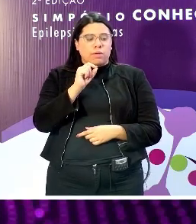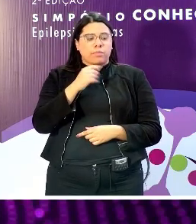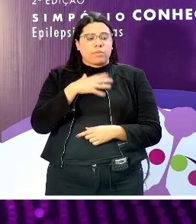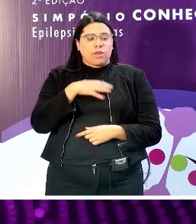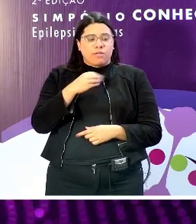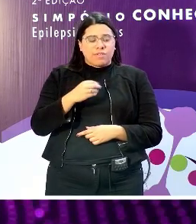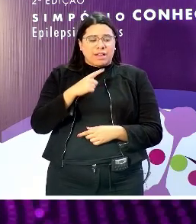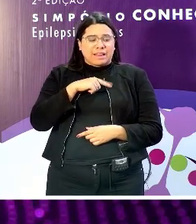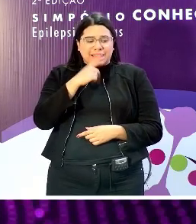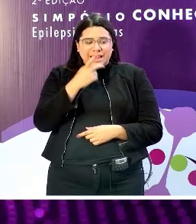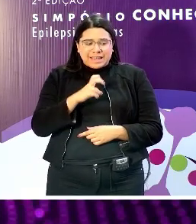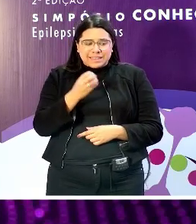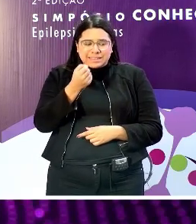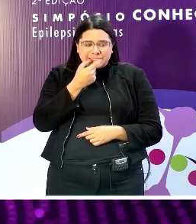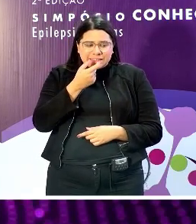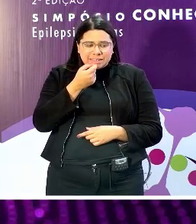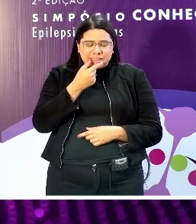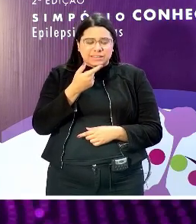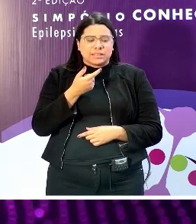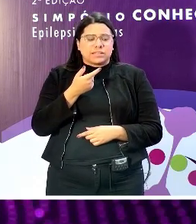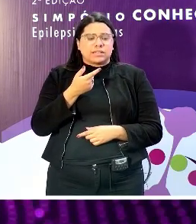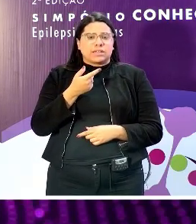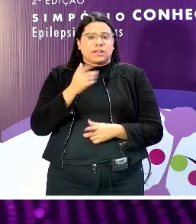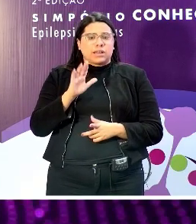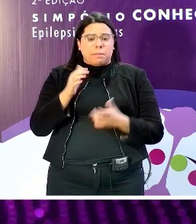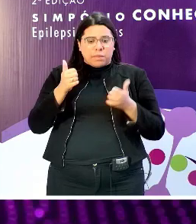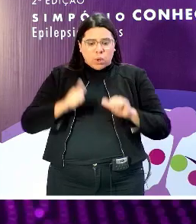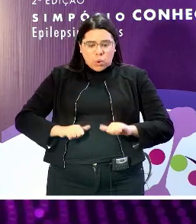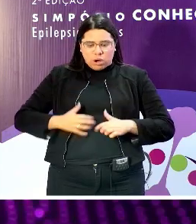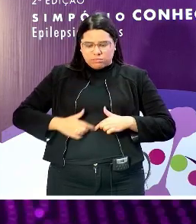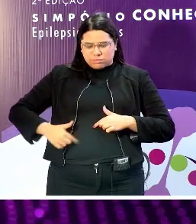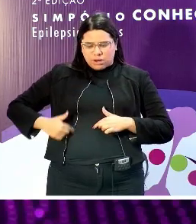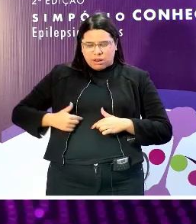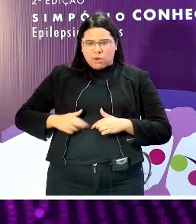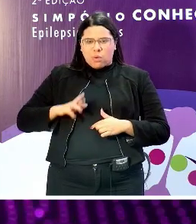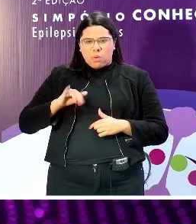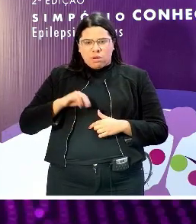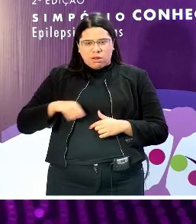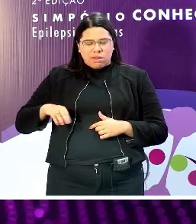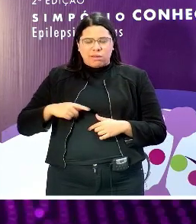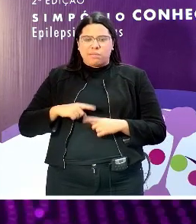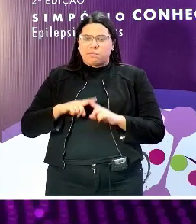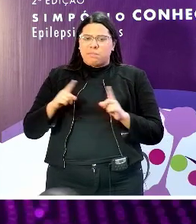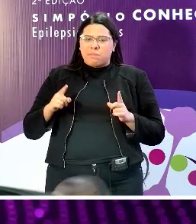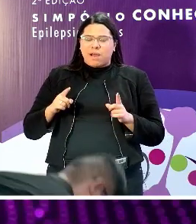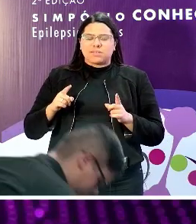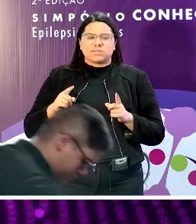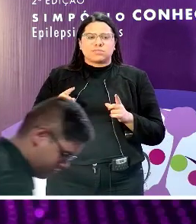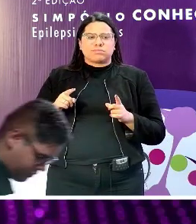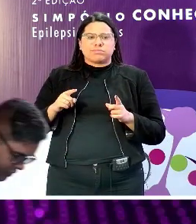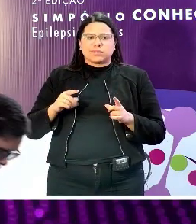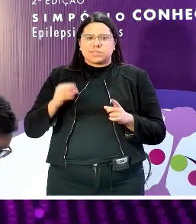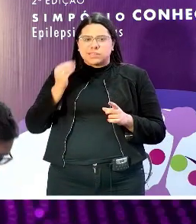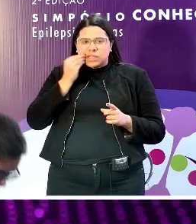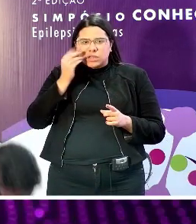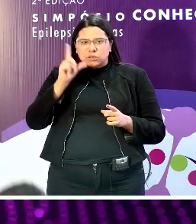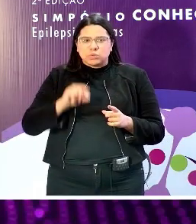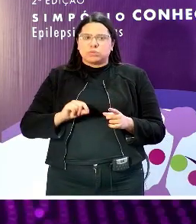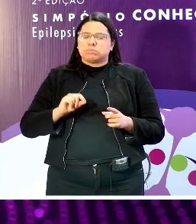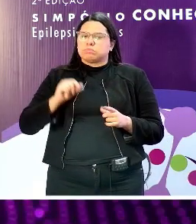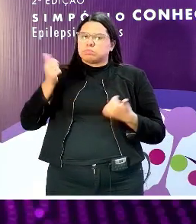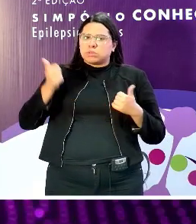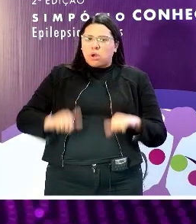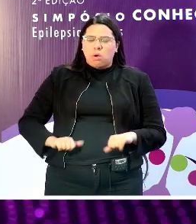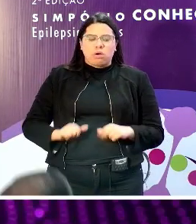medicações diferentes e sobrecarrega o rim e o fígado. Tentamos tirar as medicações, mas as crises pioram em todas as tentativas. E um